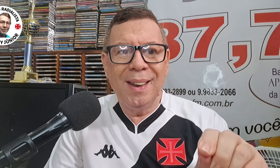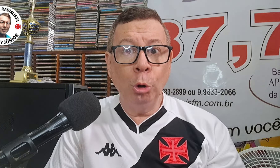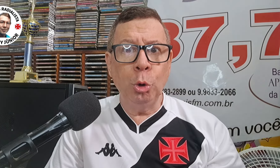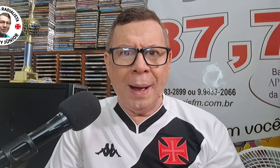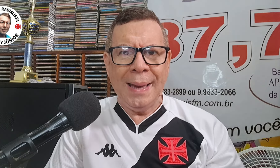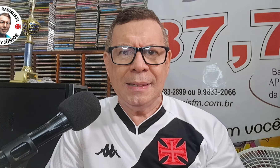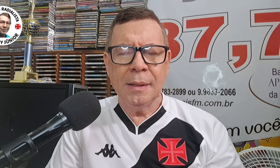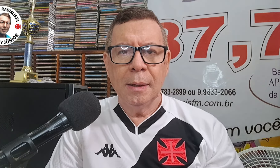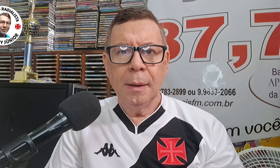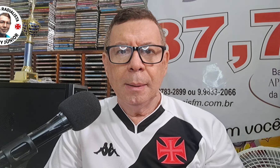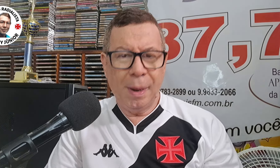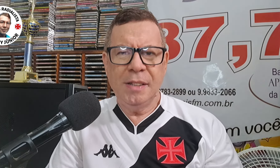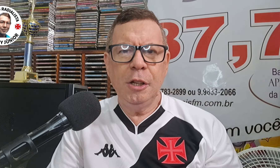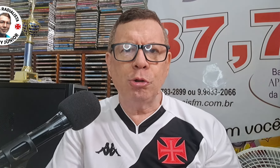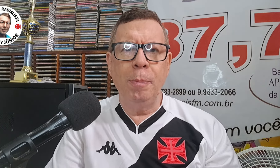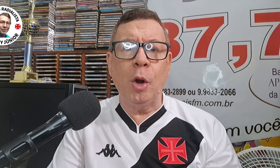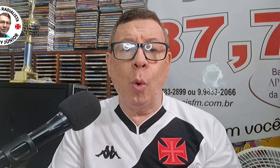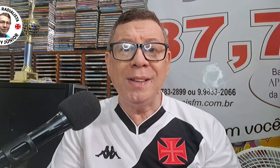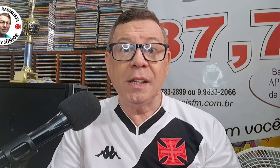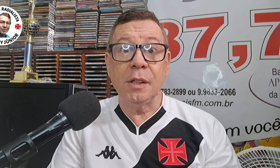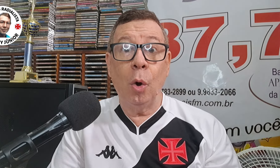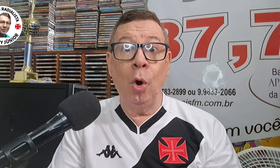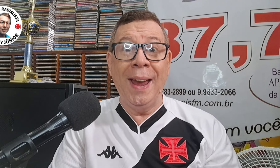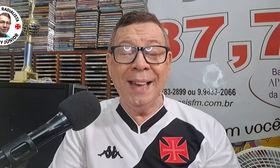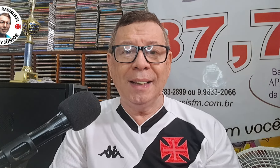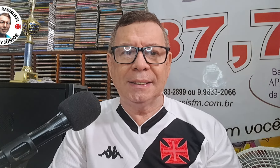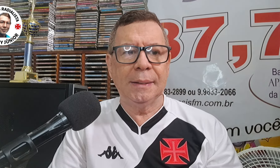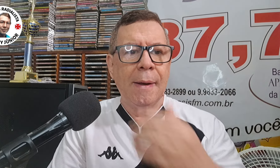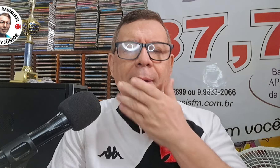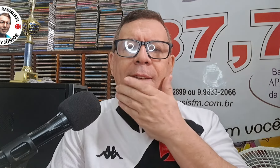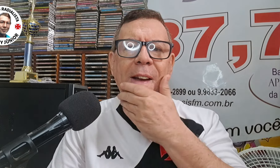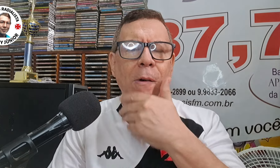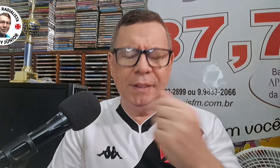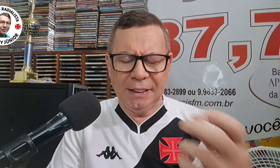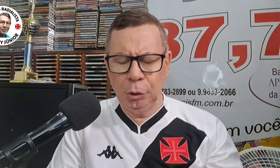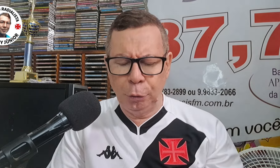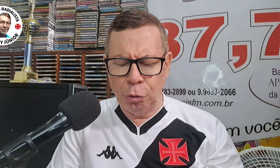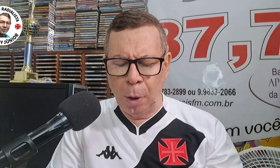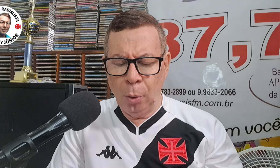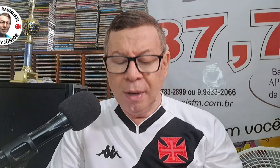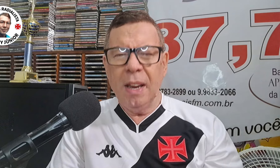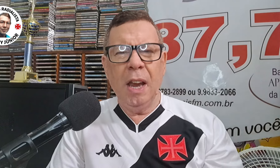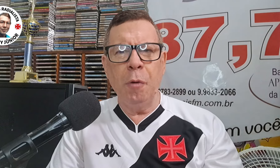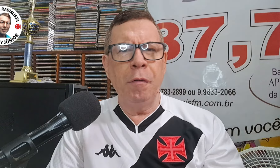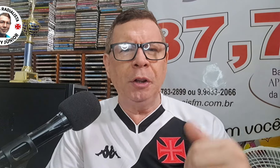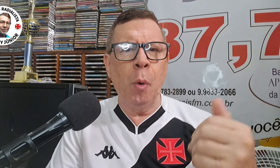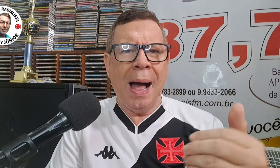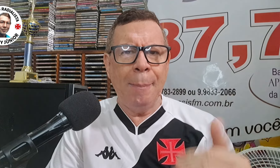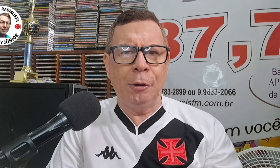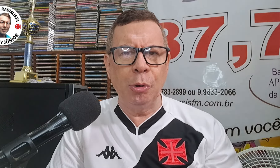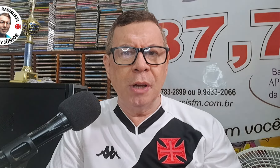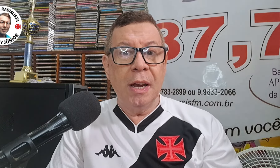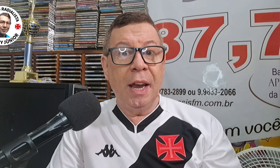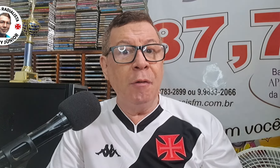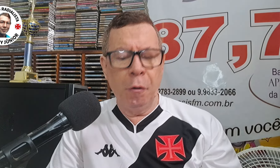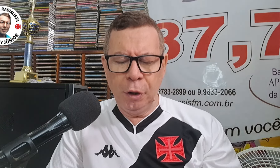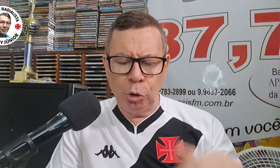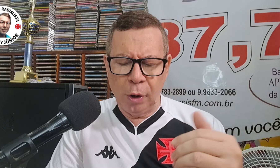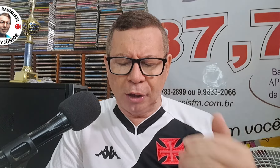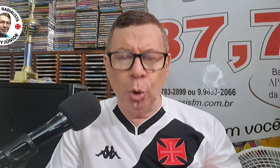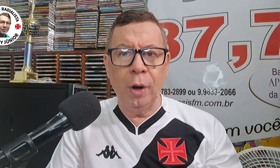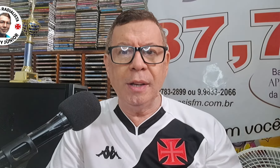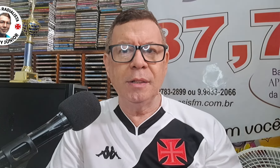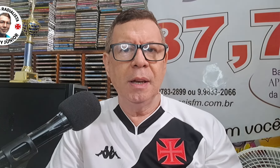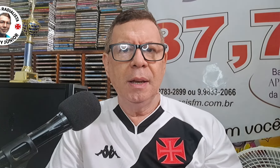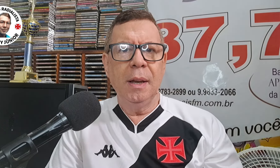pessoas pontuais para se descobrir coisas horrendas que acontecem no futebol, envolvendo árbitros,